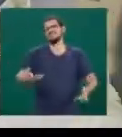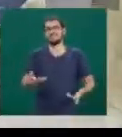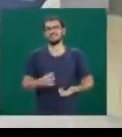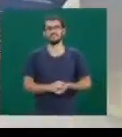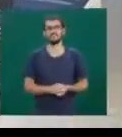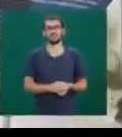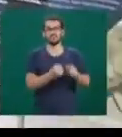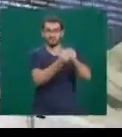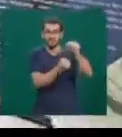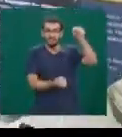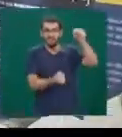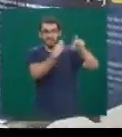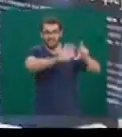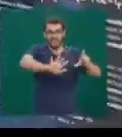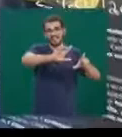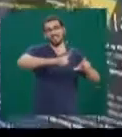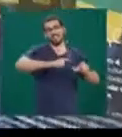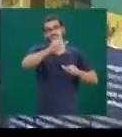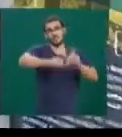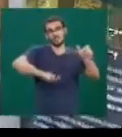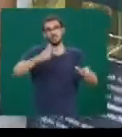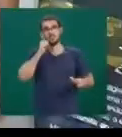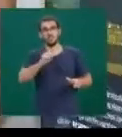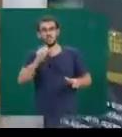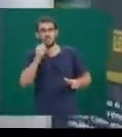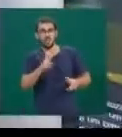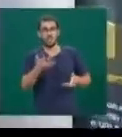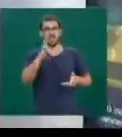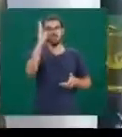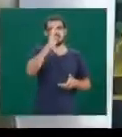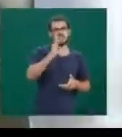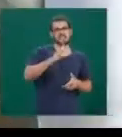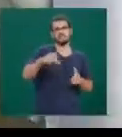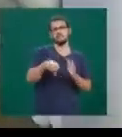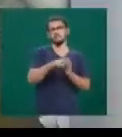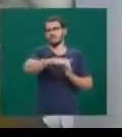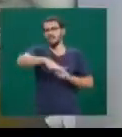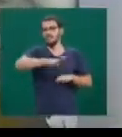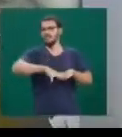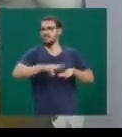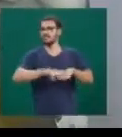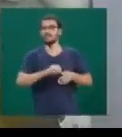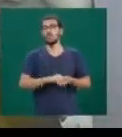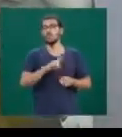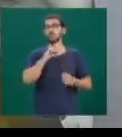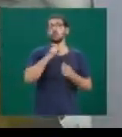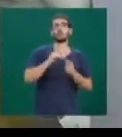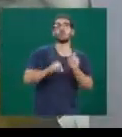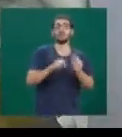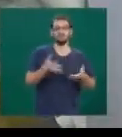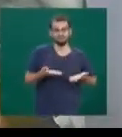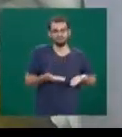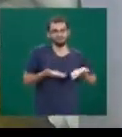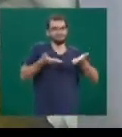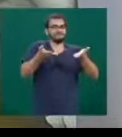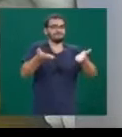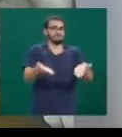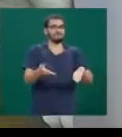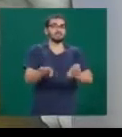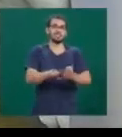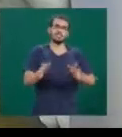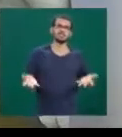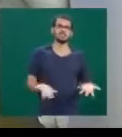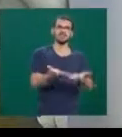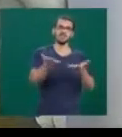retratadas matemáticas brasileiras. O objetivo dessa exposição é homenageá-las e incentivar as mulheres que se interessam